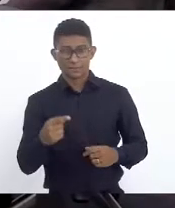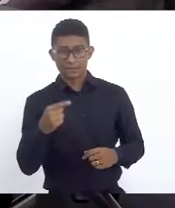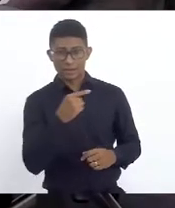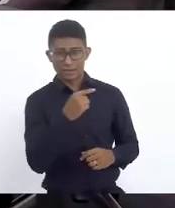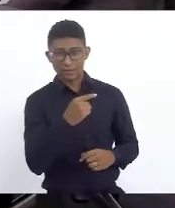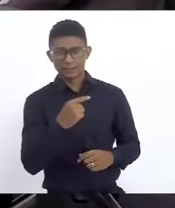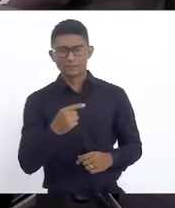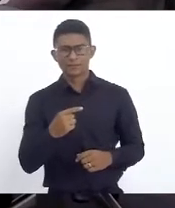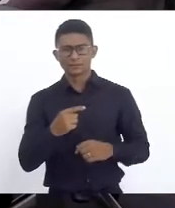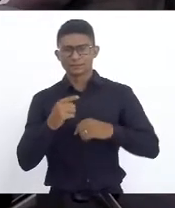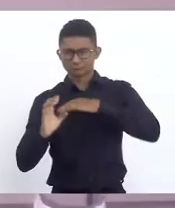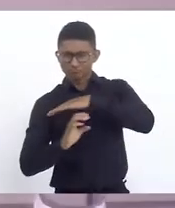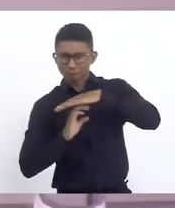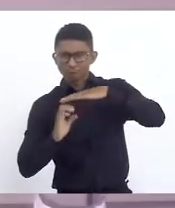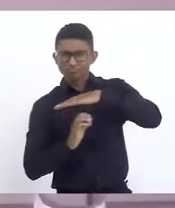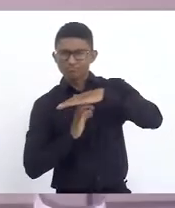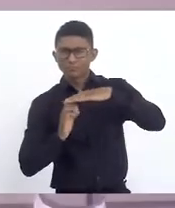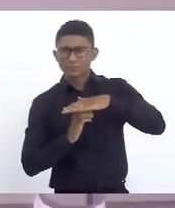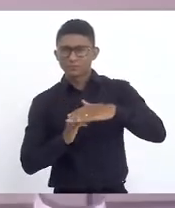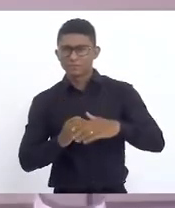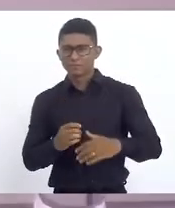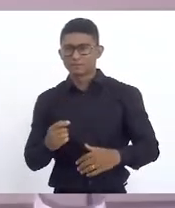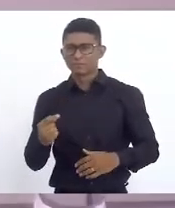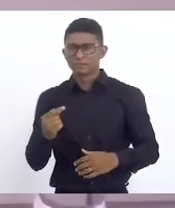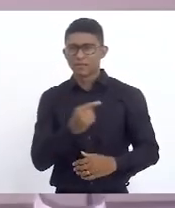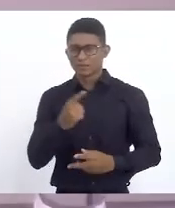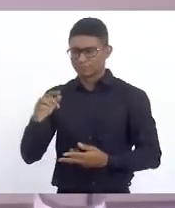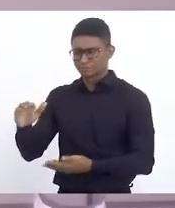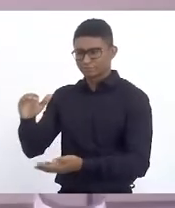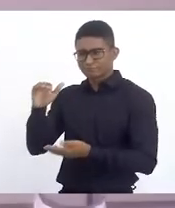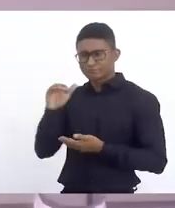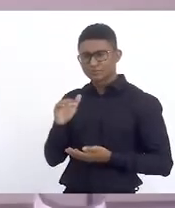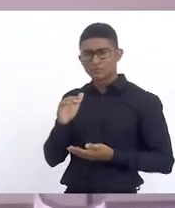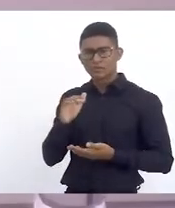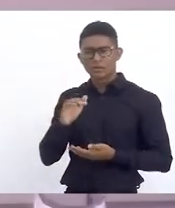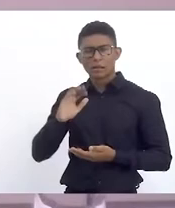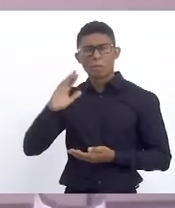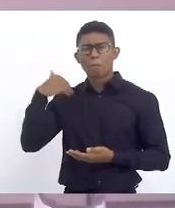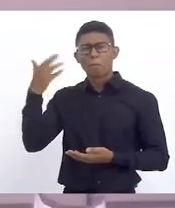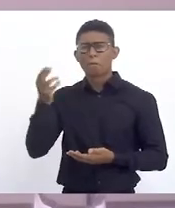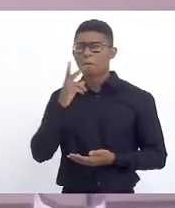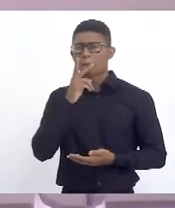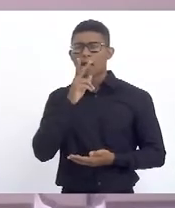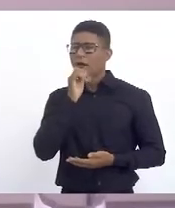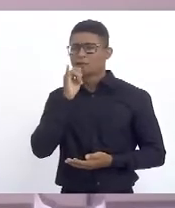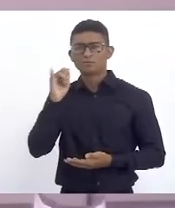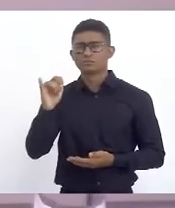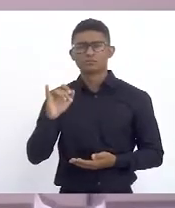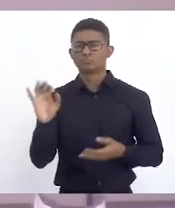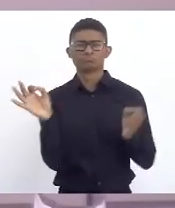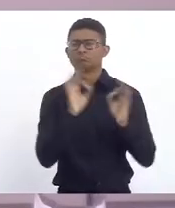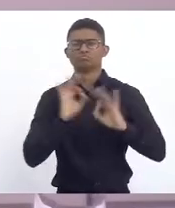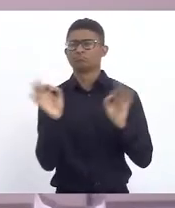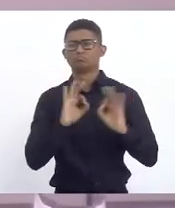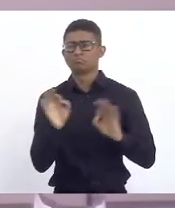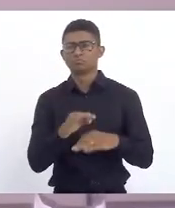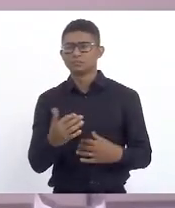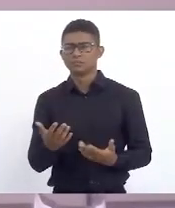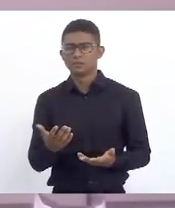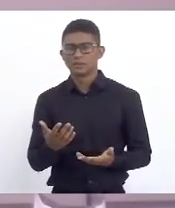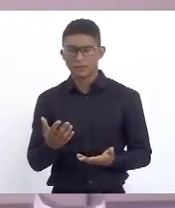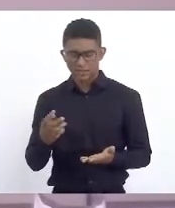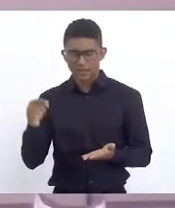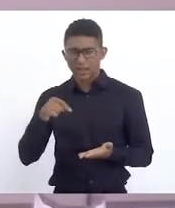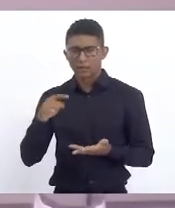remeteu, não só para a Comissão de Saneamento Ambiental, como também para a casa como um todo, para o Poder Legislativo, como anda